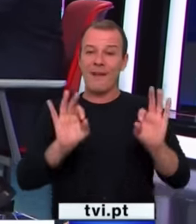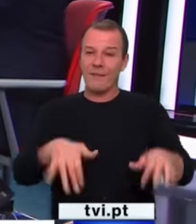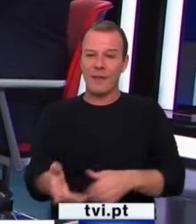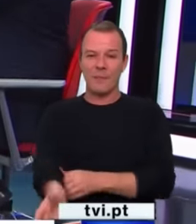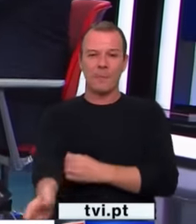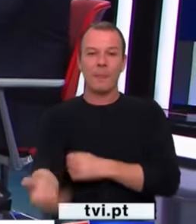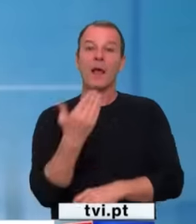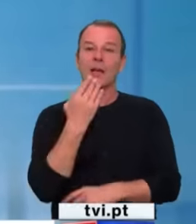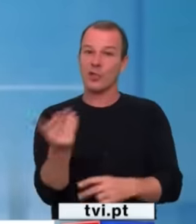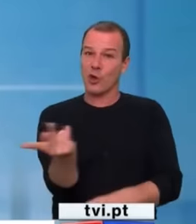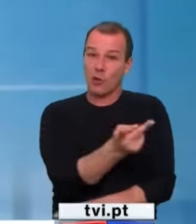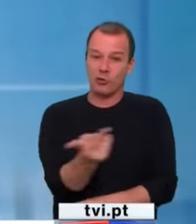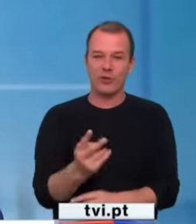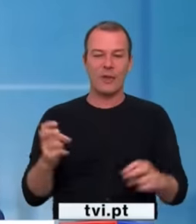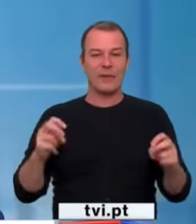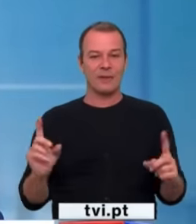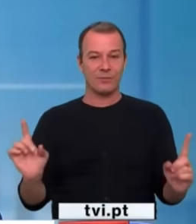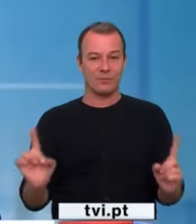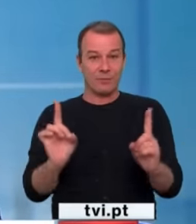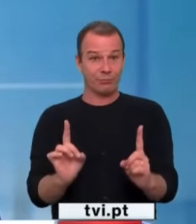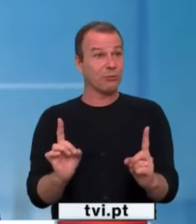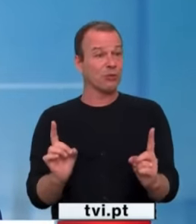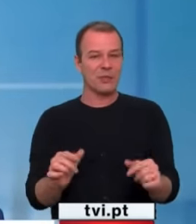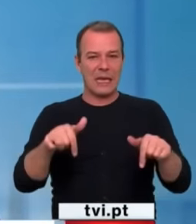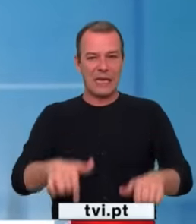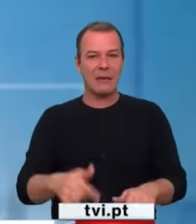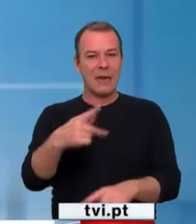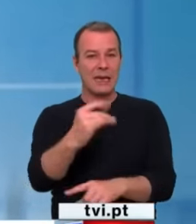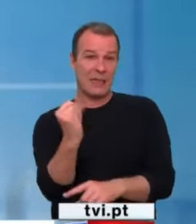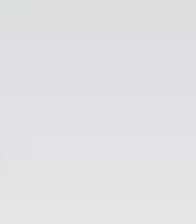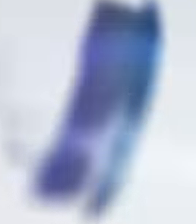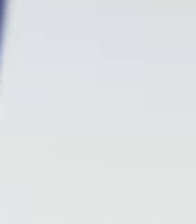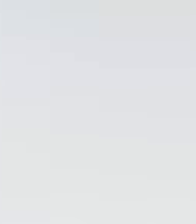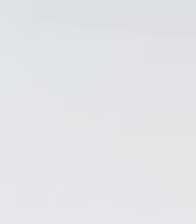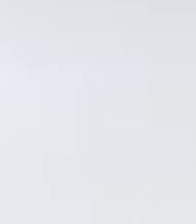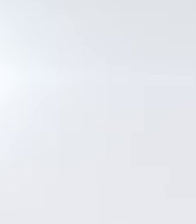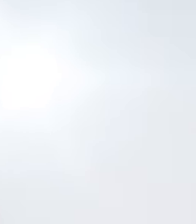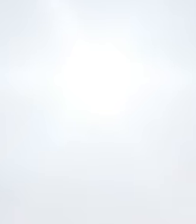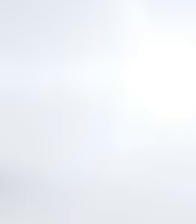agradeço aos dois a presença hoje na antena da TVI e da CNN.